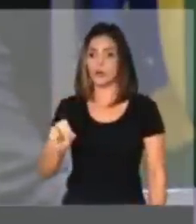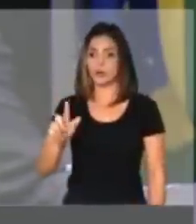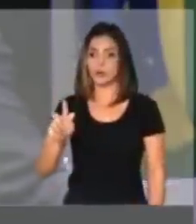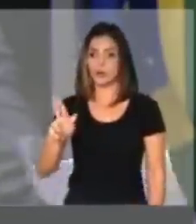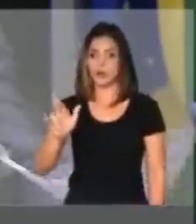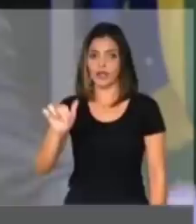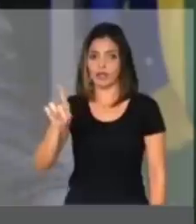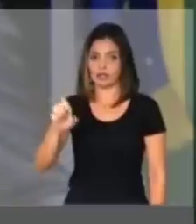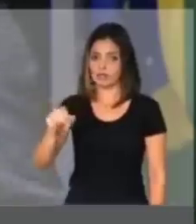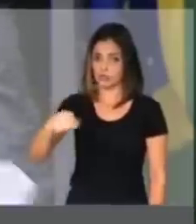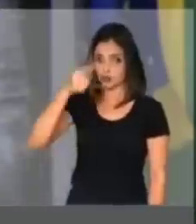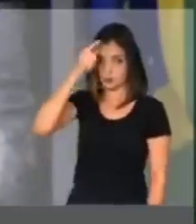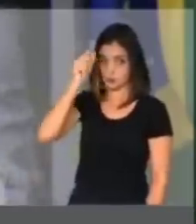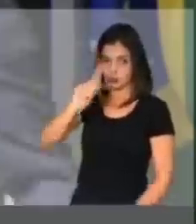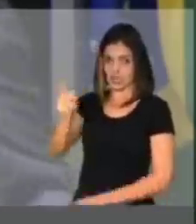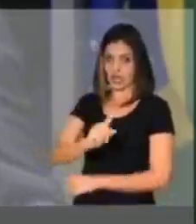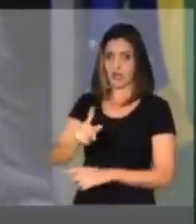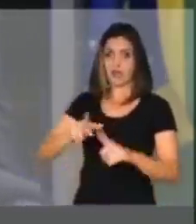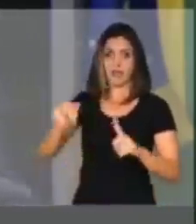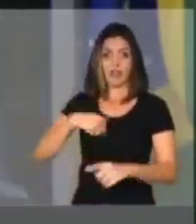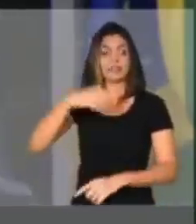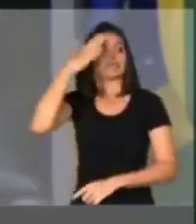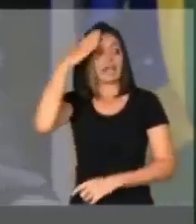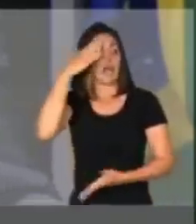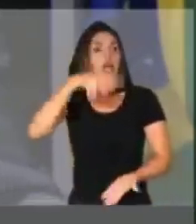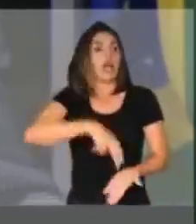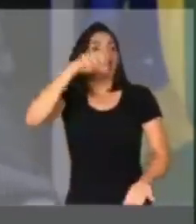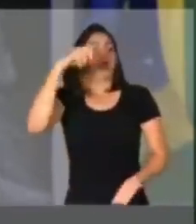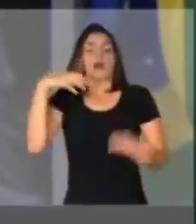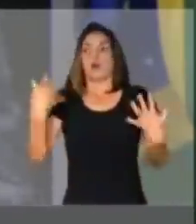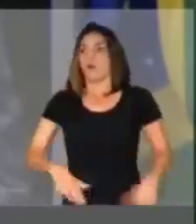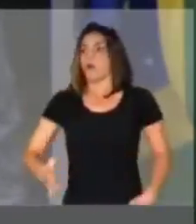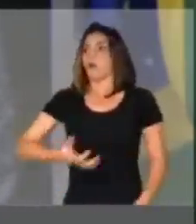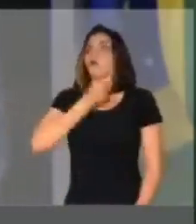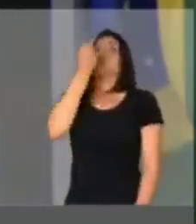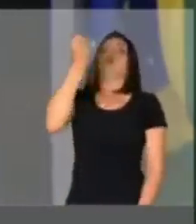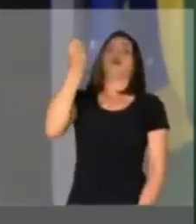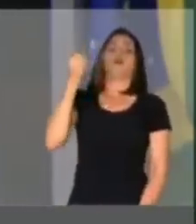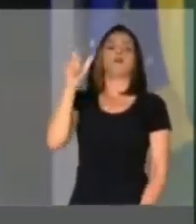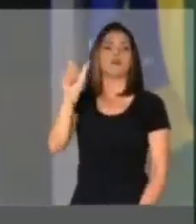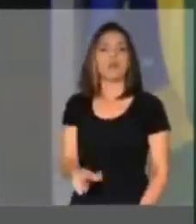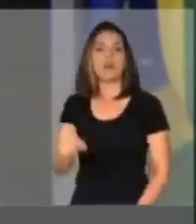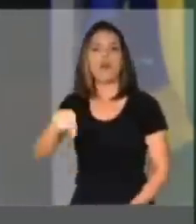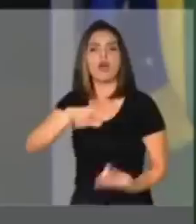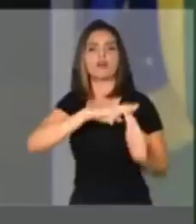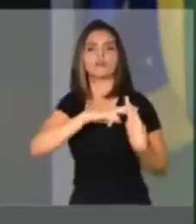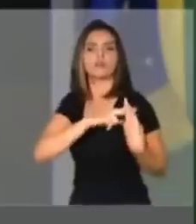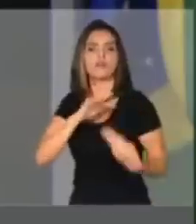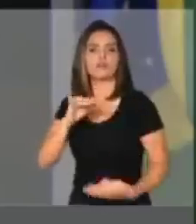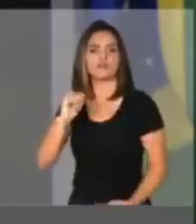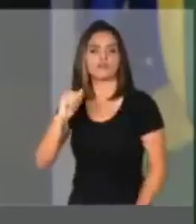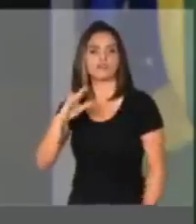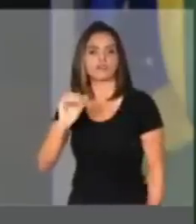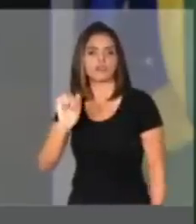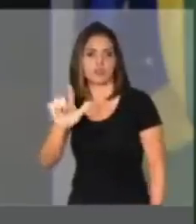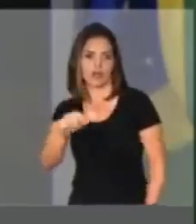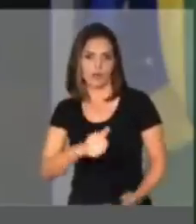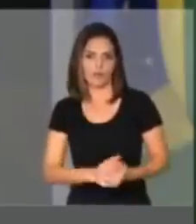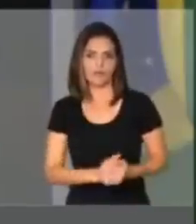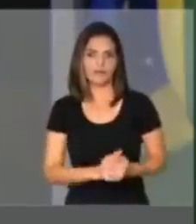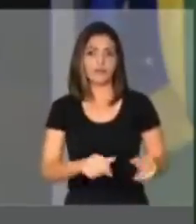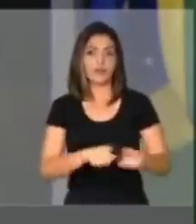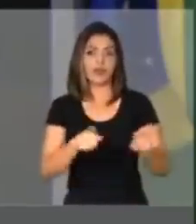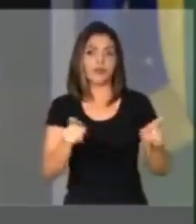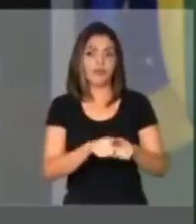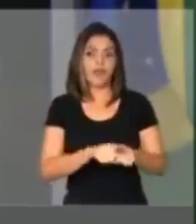porque quando souber vai dar pulos pelo discurso que ele tem feito aqui de austeridade e responsabilidade fiscal. O trenzinho